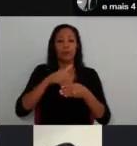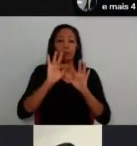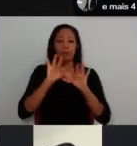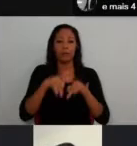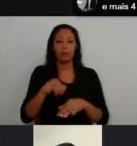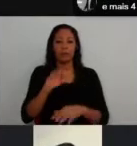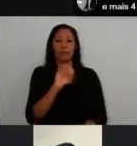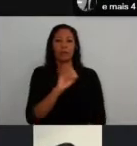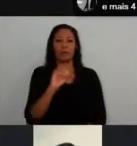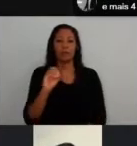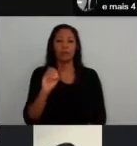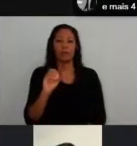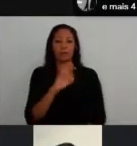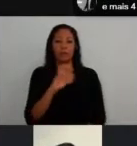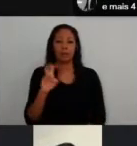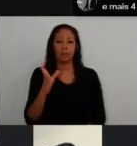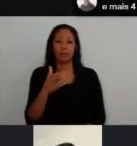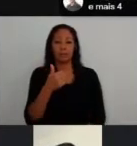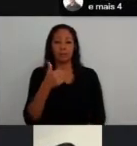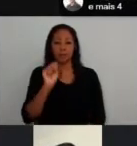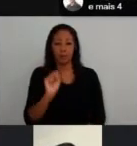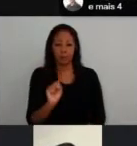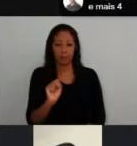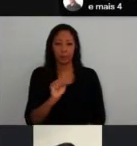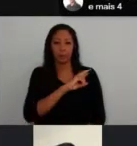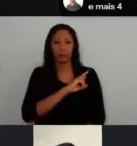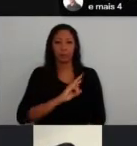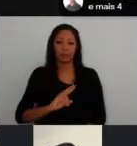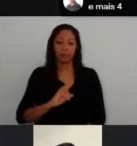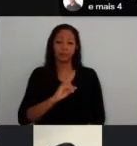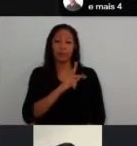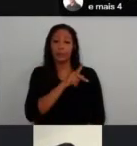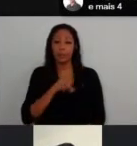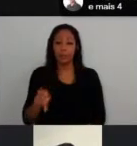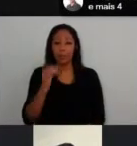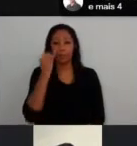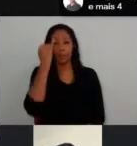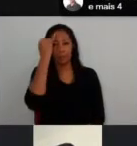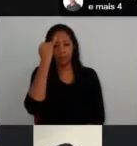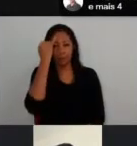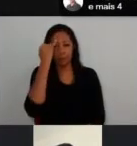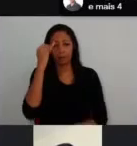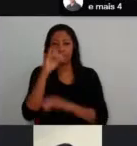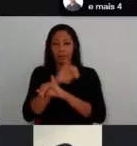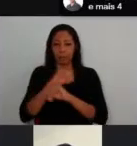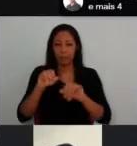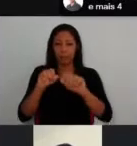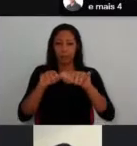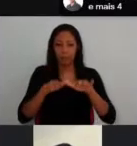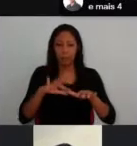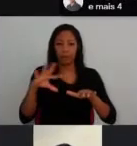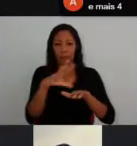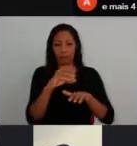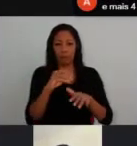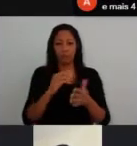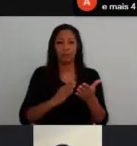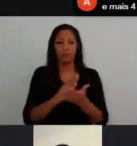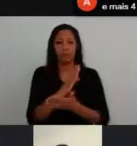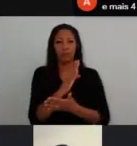055/2018. O presidente Irani Guedes submeteu ao plenário o pedido da vereadora e, em seguida, foi aprovado por todos os